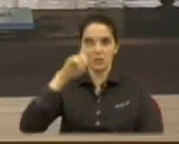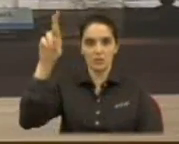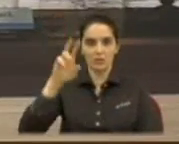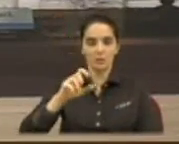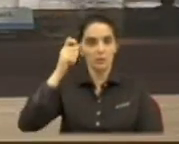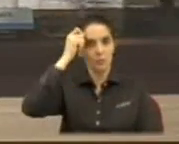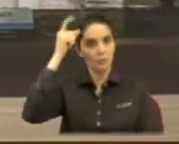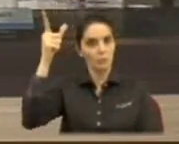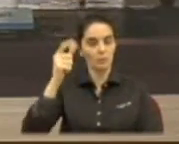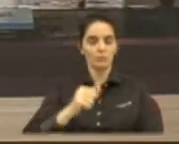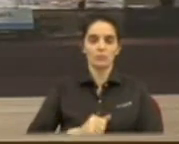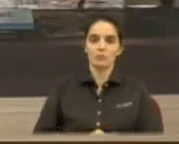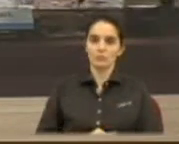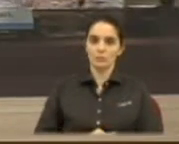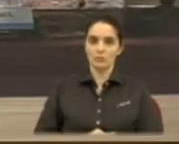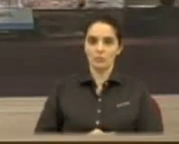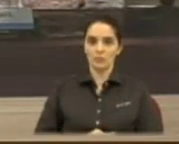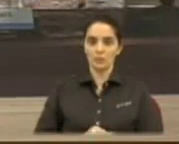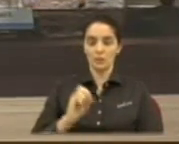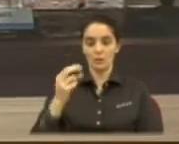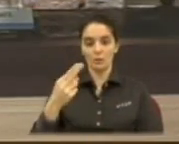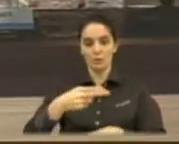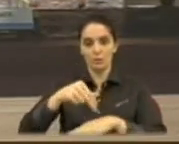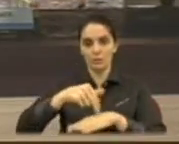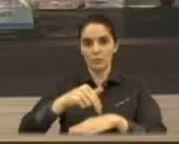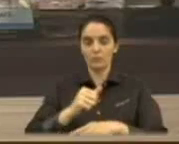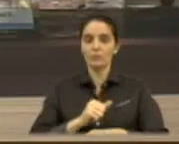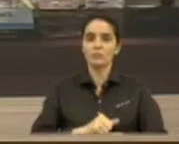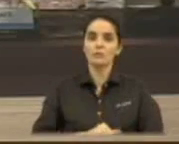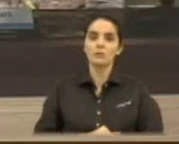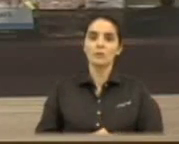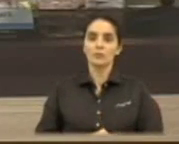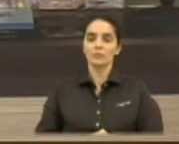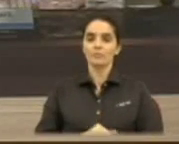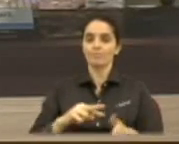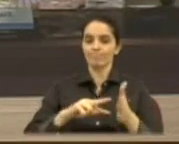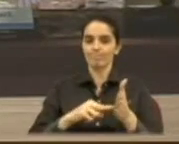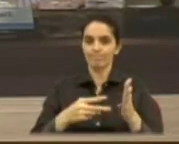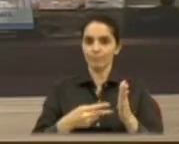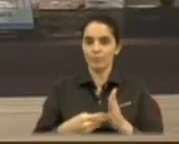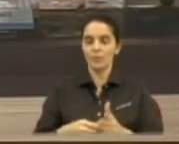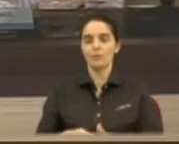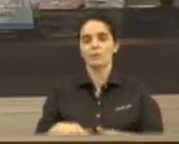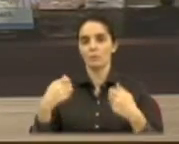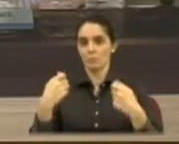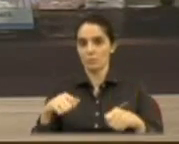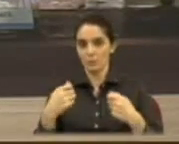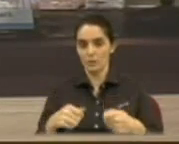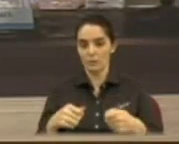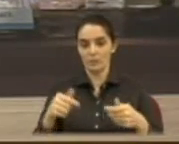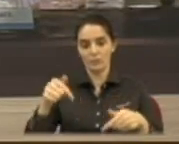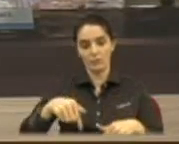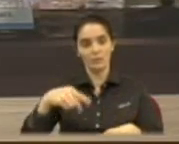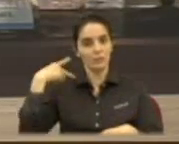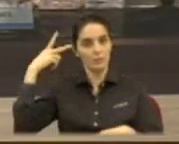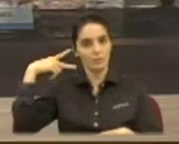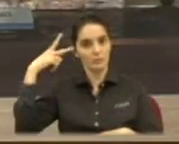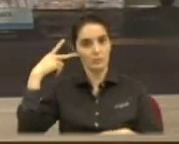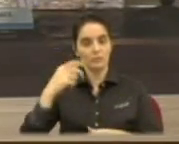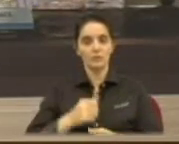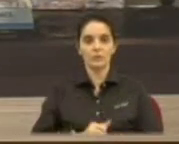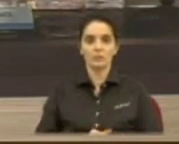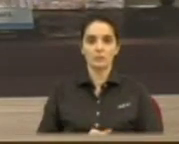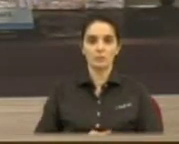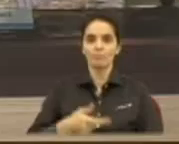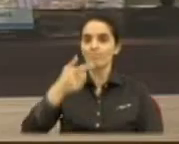e procedência nacional. Em razão de tais fatos, conclamamos que os vereadores desta Casa, ciente